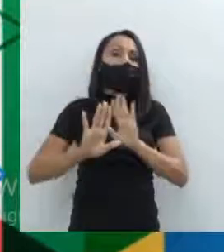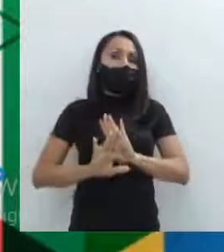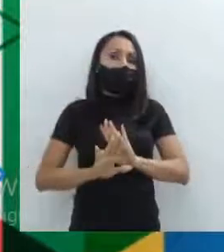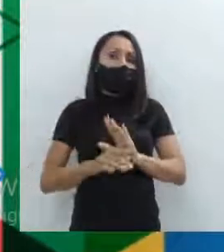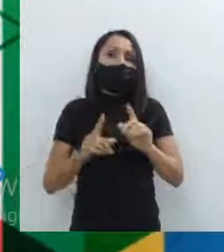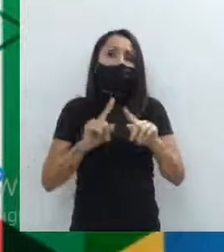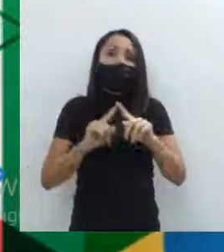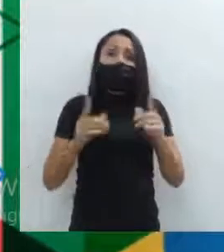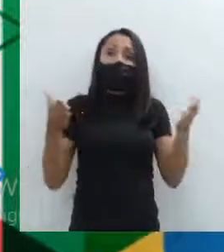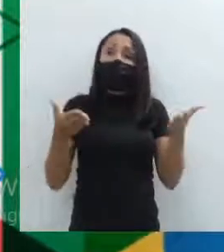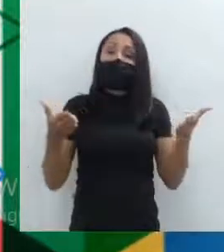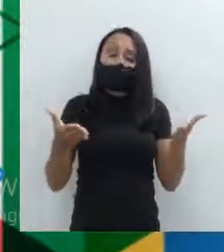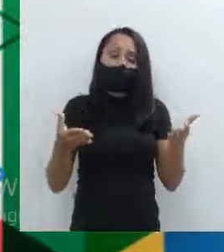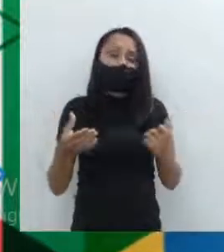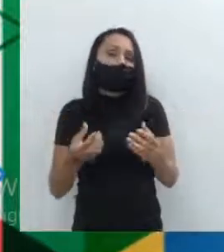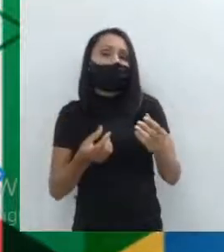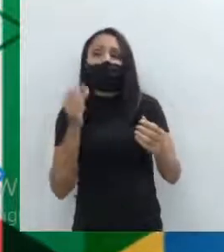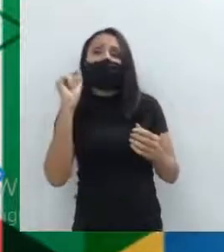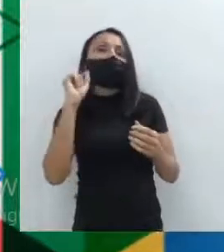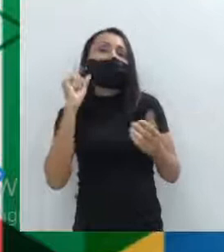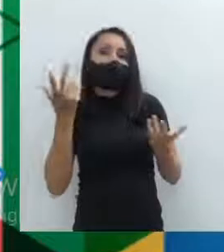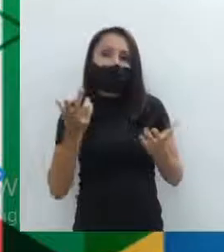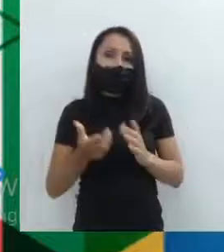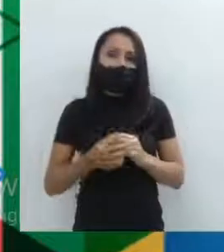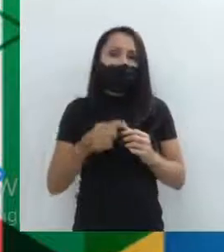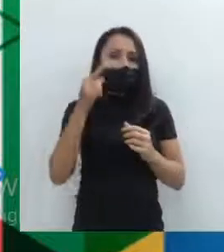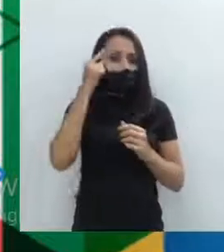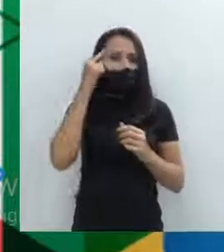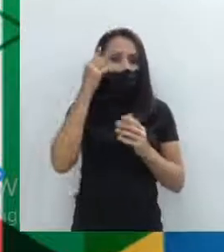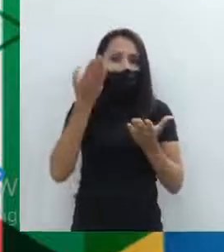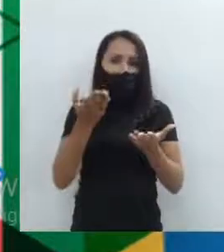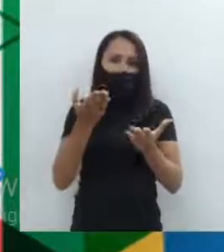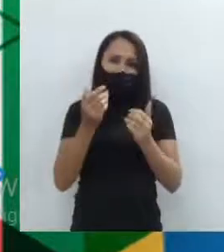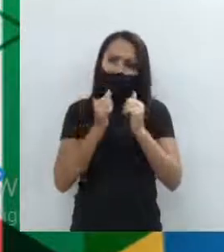o mito hoje? Para um pouquinho e pensa comigo.